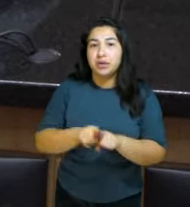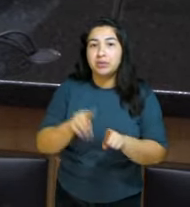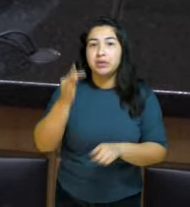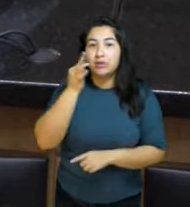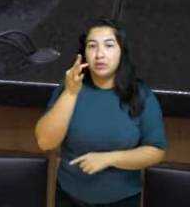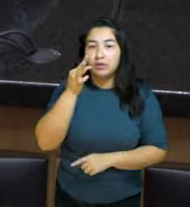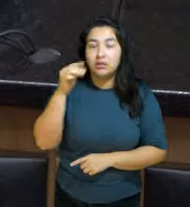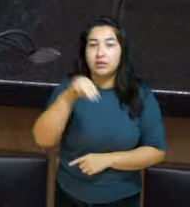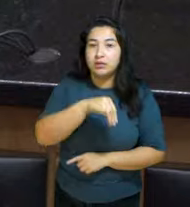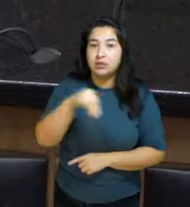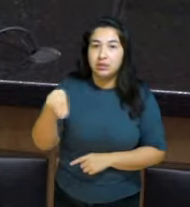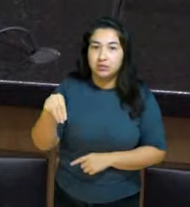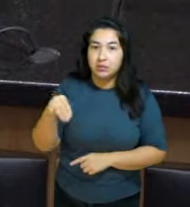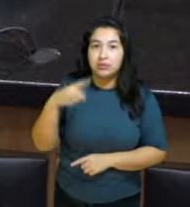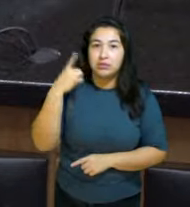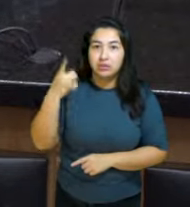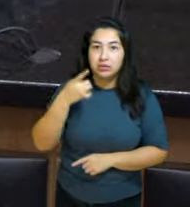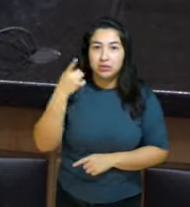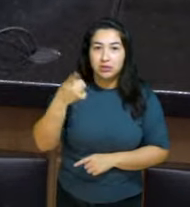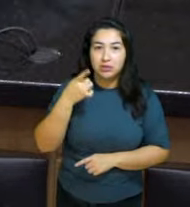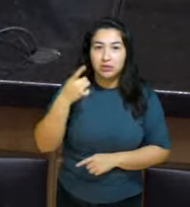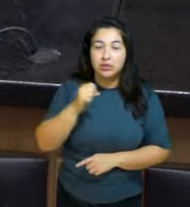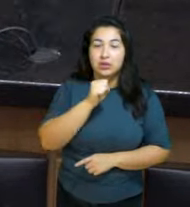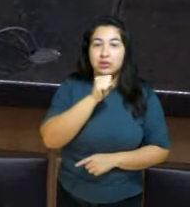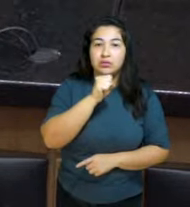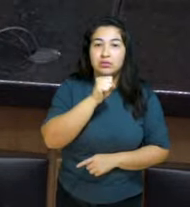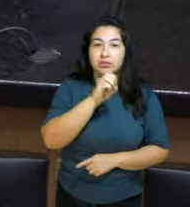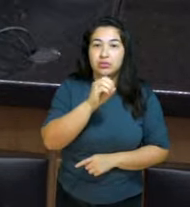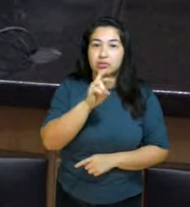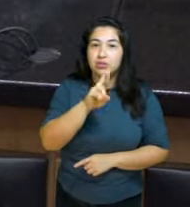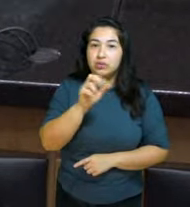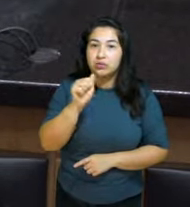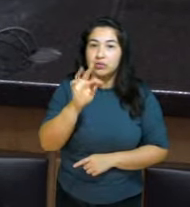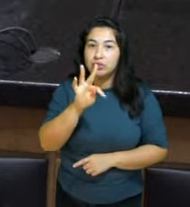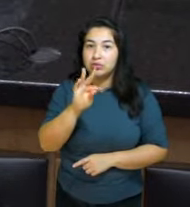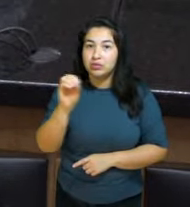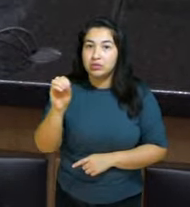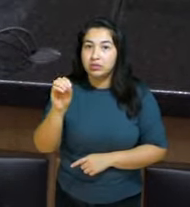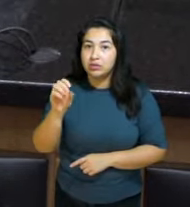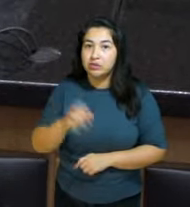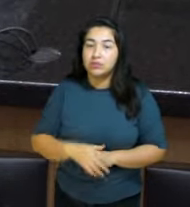Mário Mota, deputado, pô, me perdoe, Sorato?